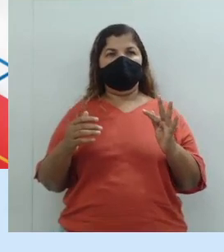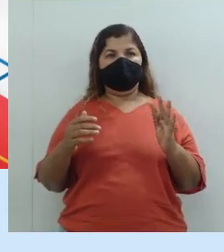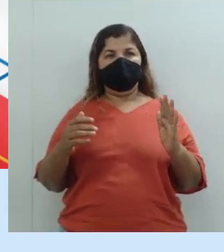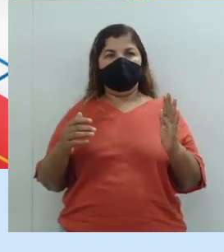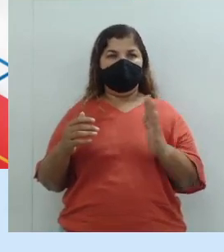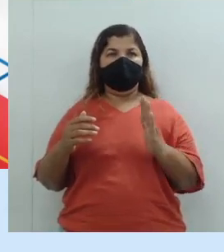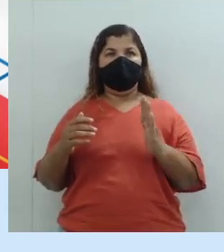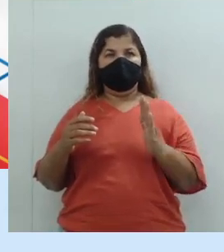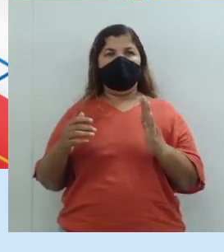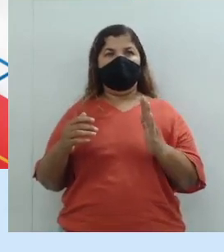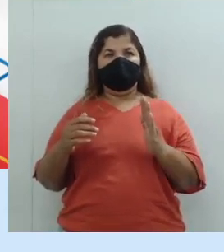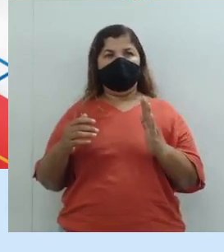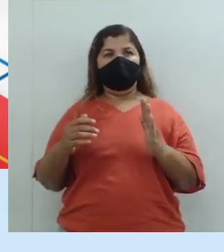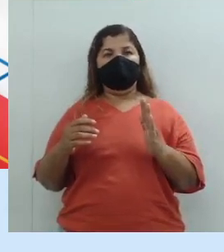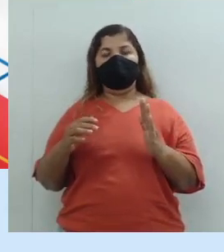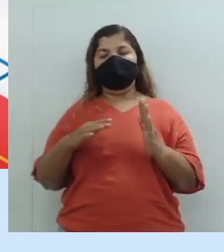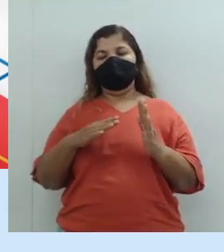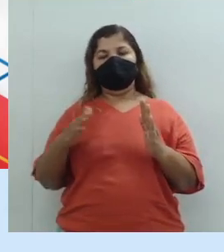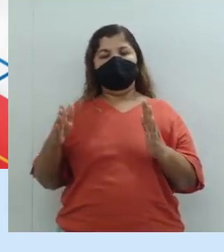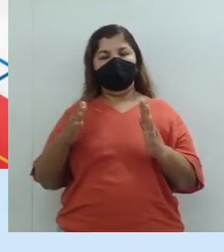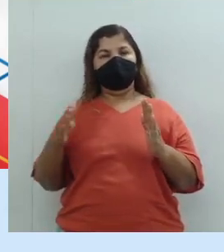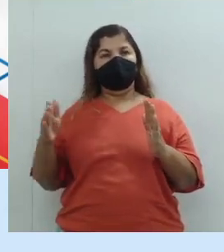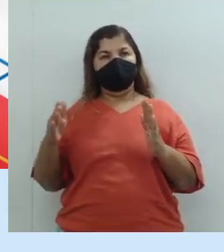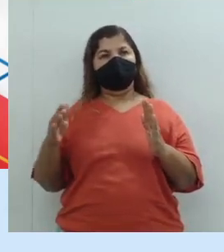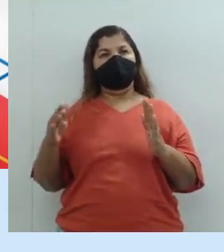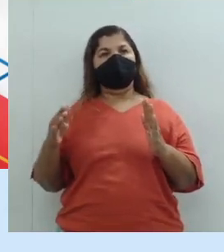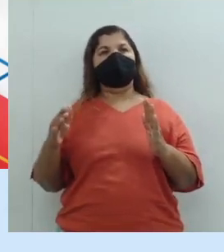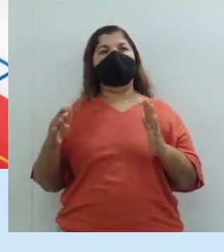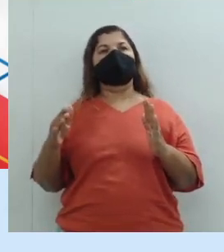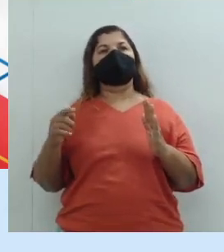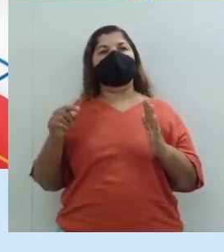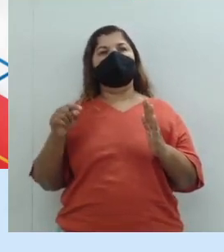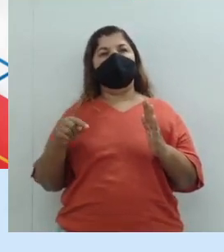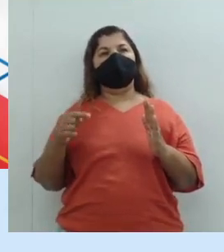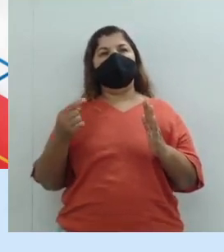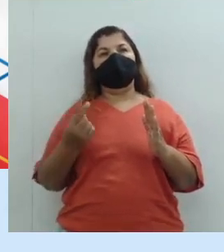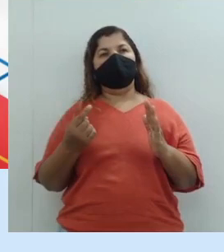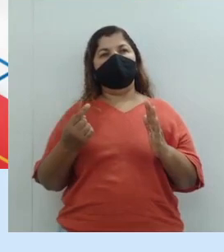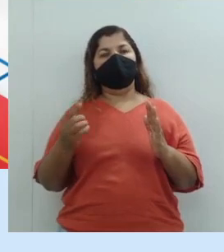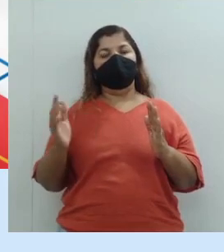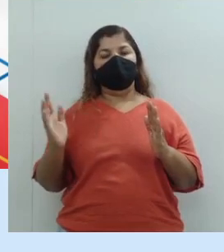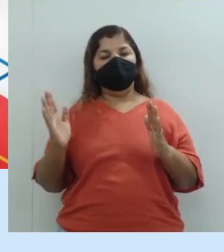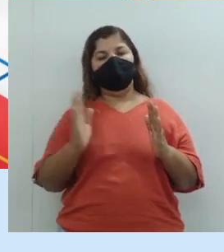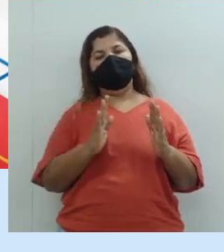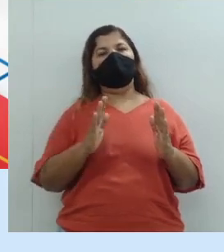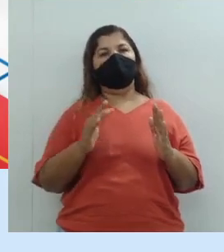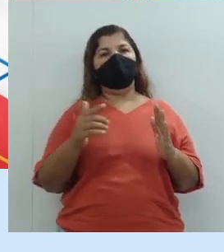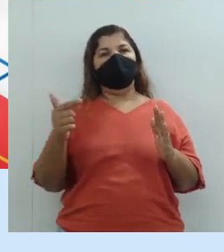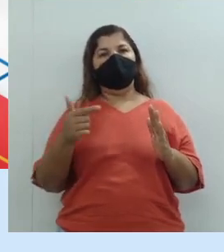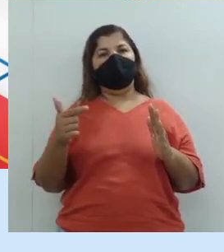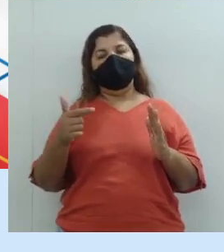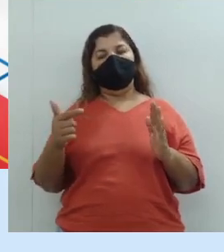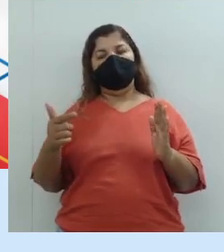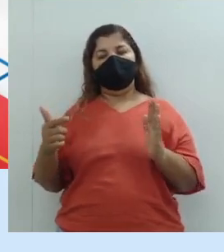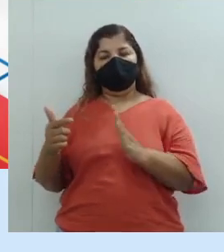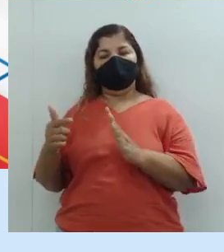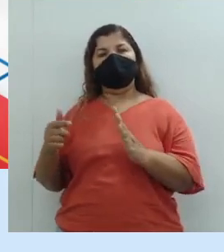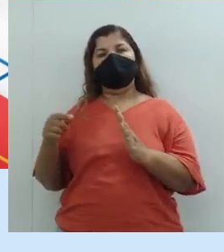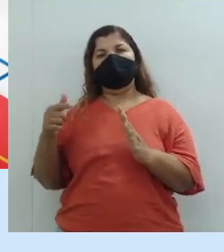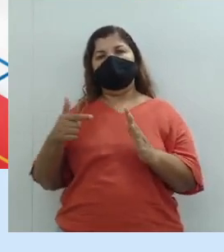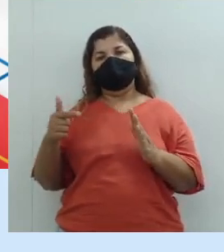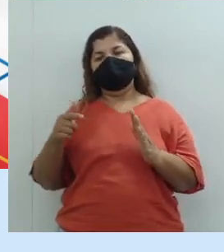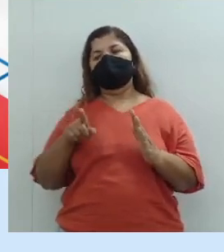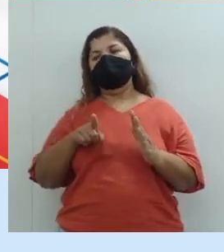caixote aí para a direita. Em contrapartida, esse caixote 1, ele empurra o caixote 2 e o caixote 2 responde com